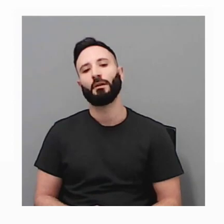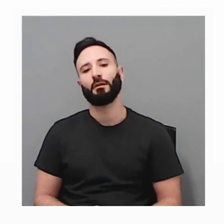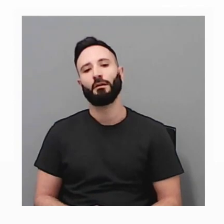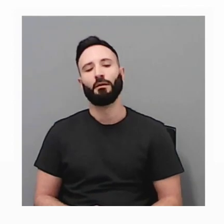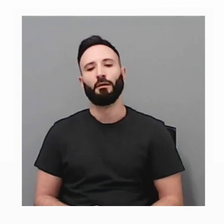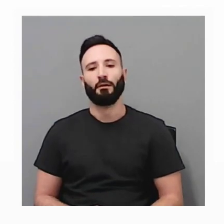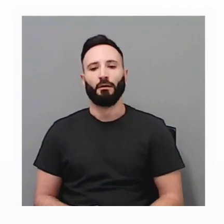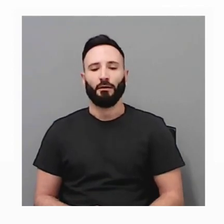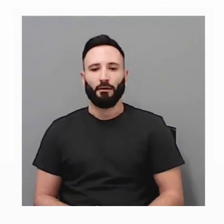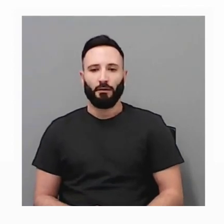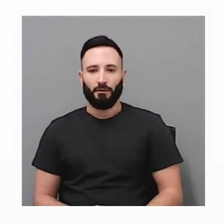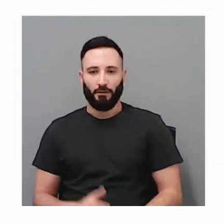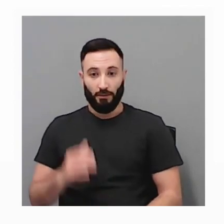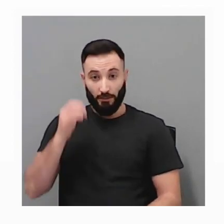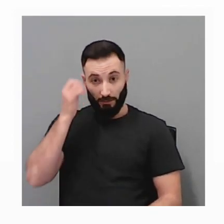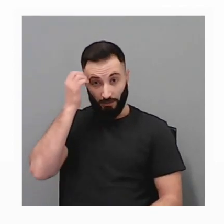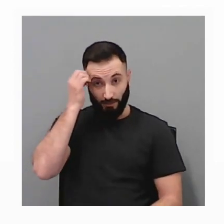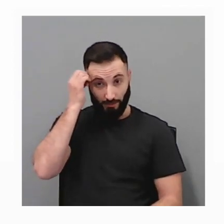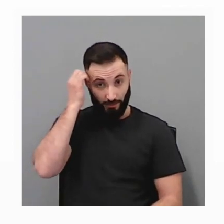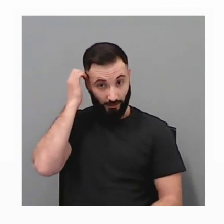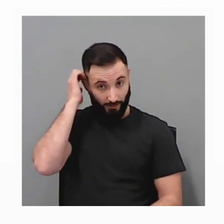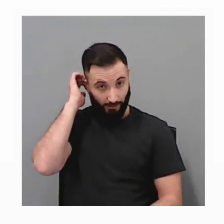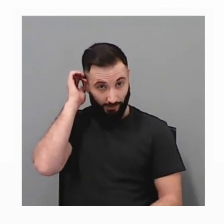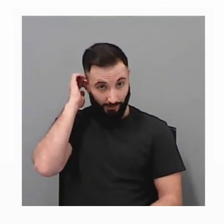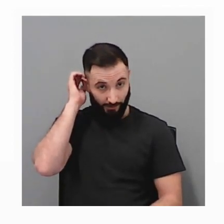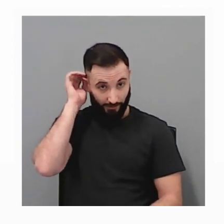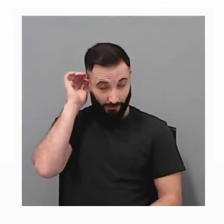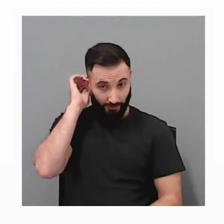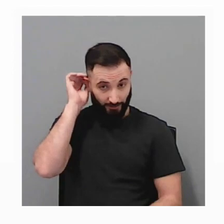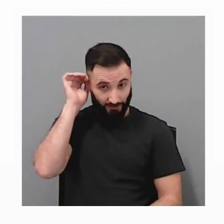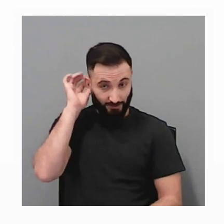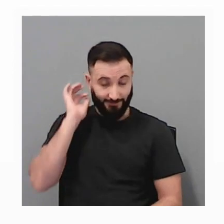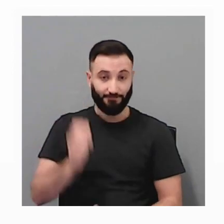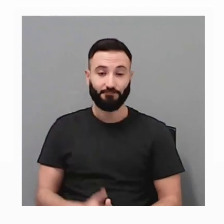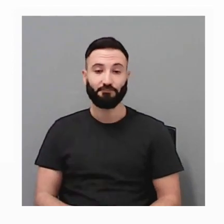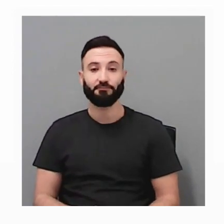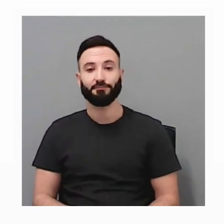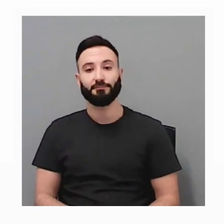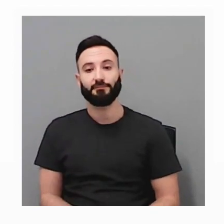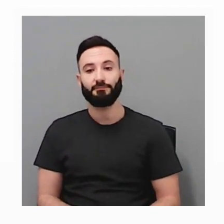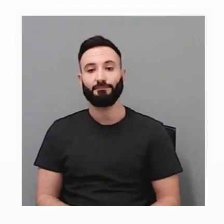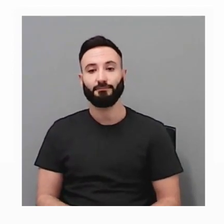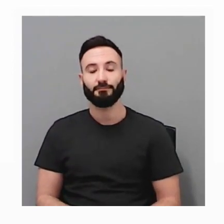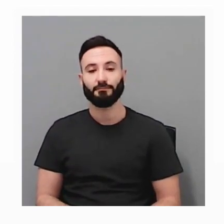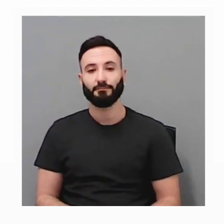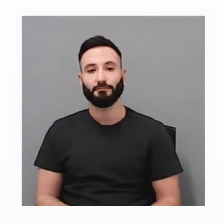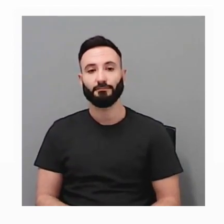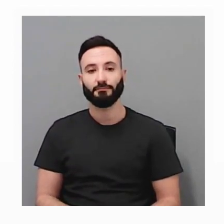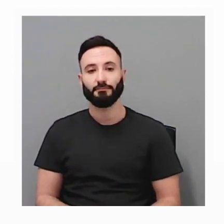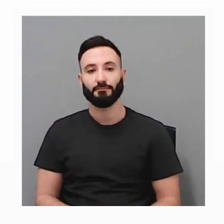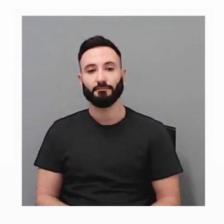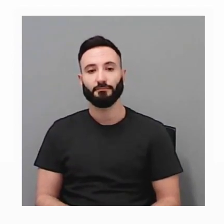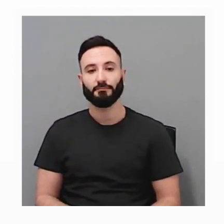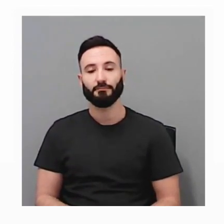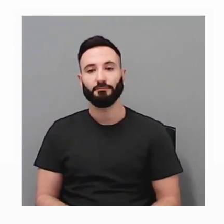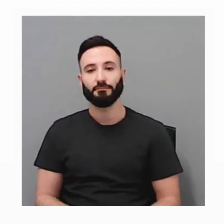vão ser integrados neste projeto, como reparam, é o agrupamento de escola que os sinaliza. Aqui